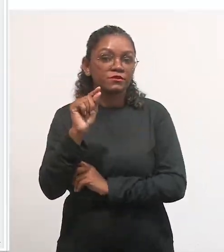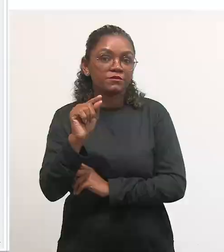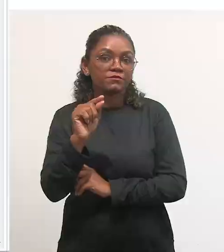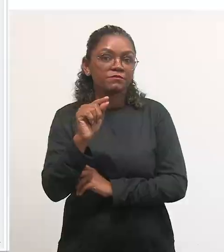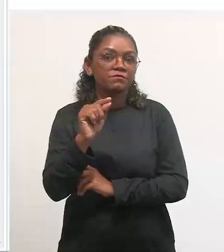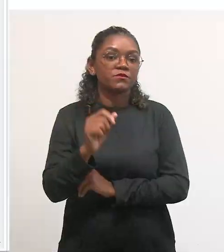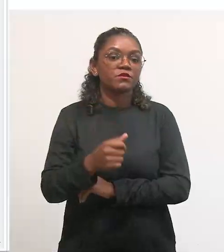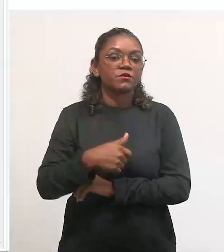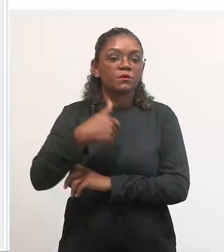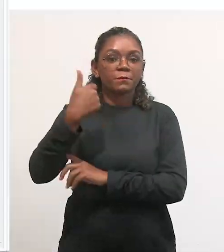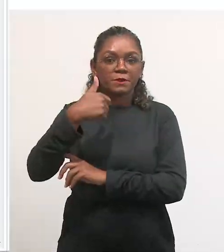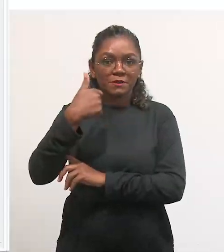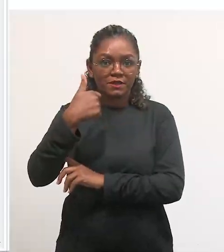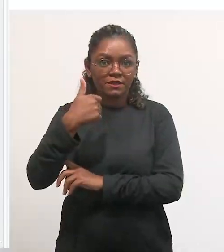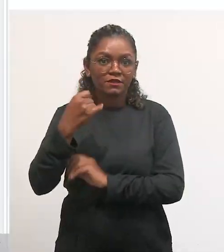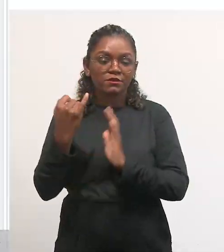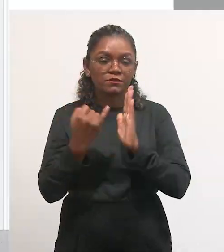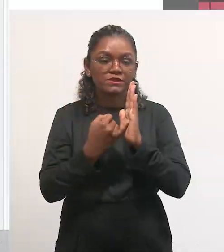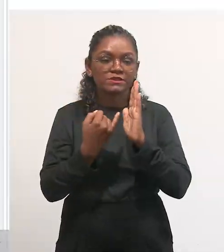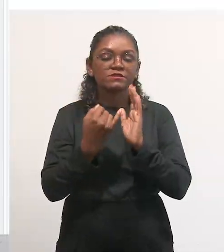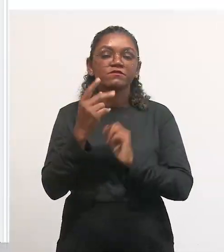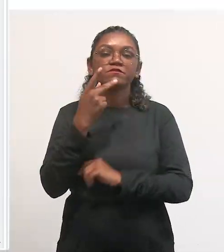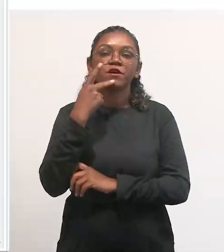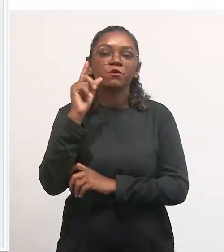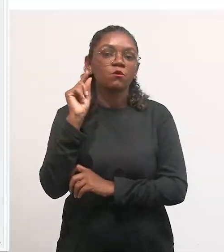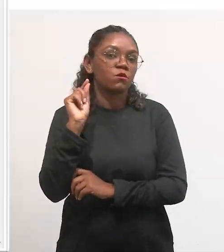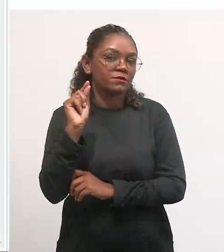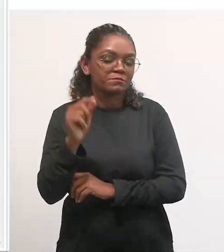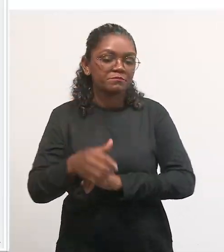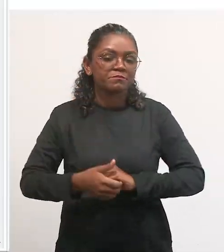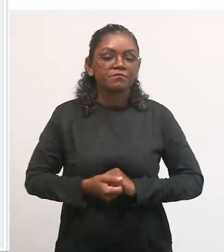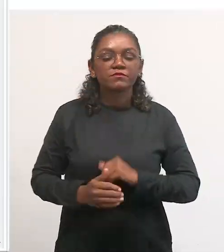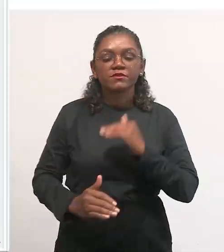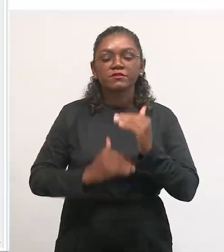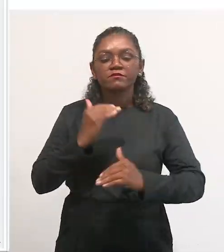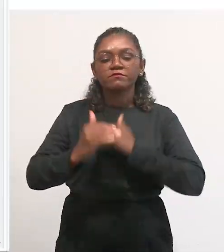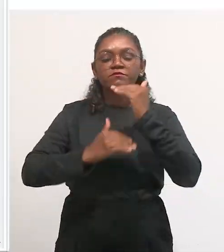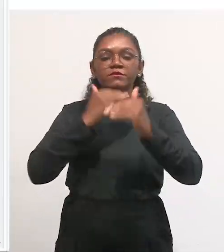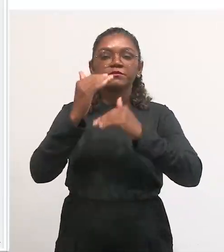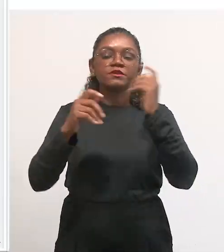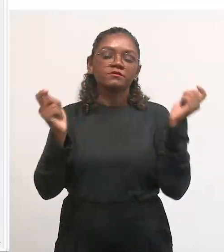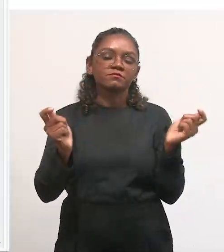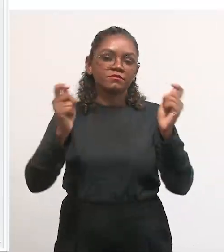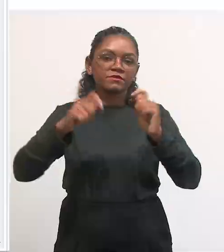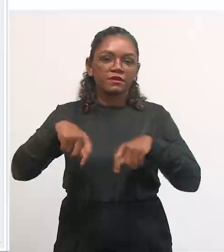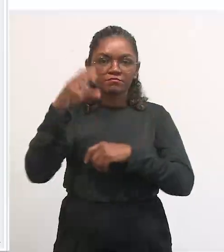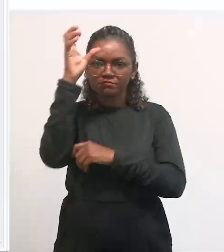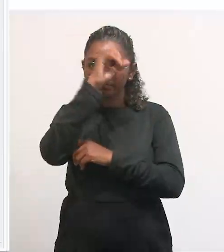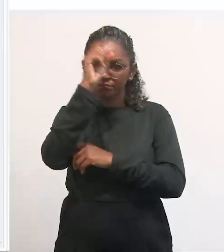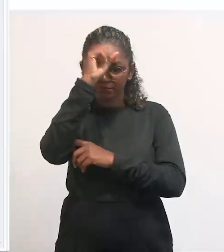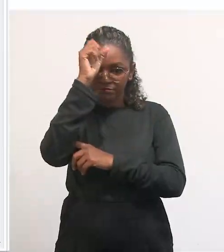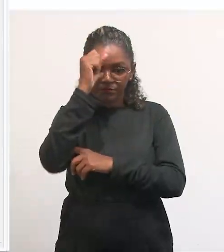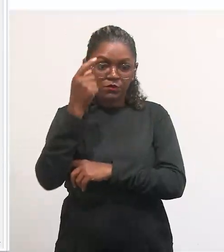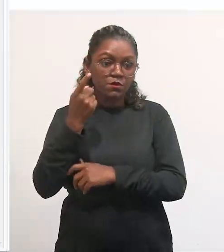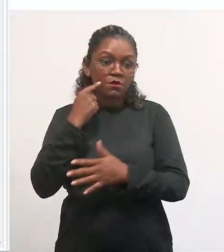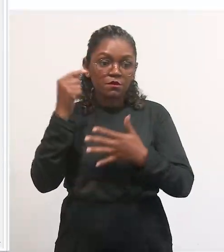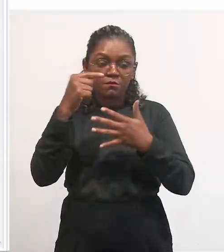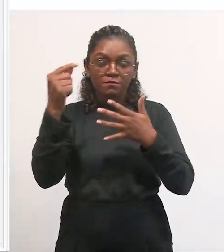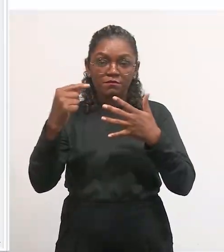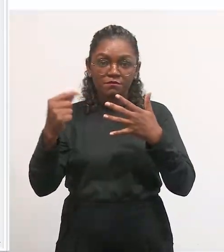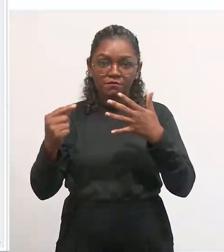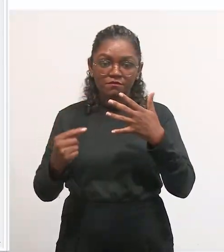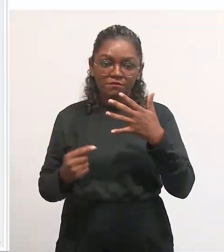32 vai dizer o desenvolvimento da capacidade de aprender. Olha aqui os elementos curriculares a serem contemplados.